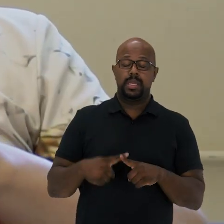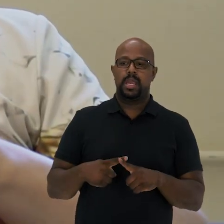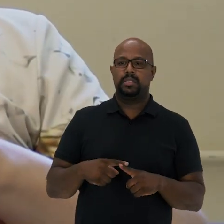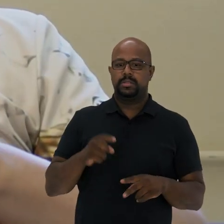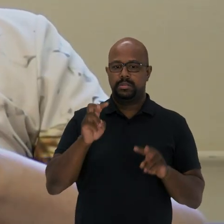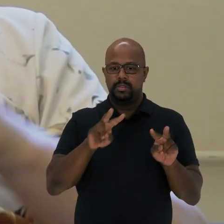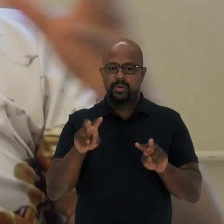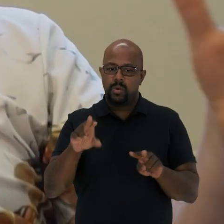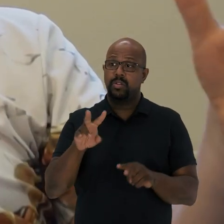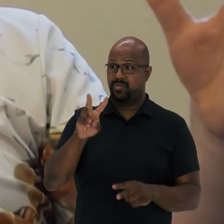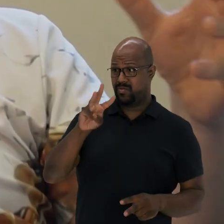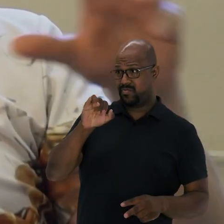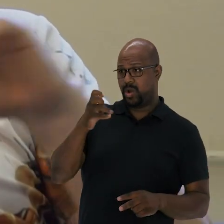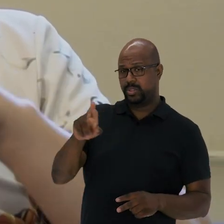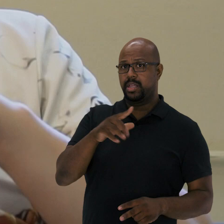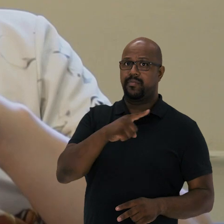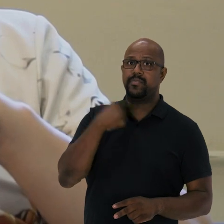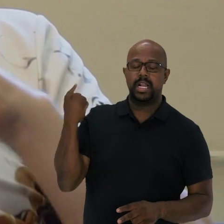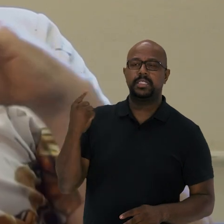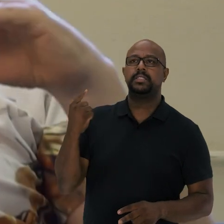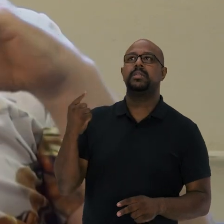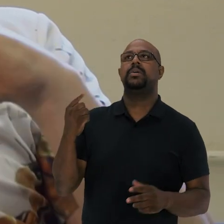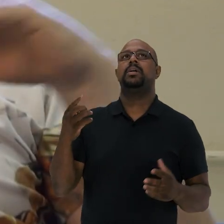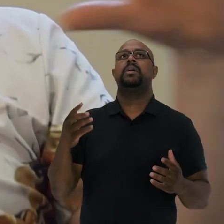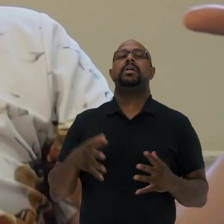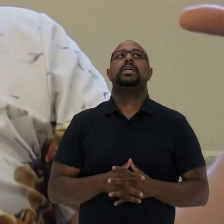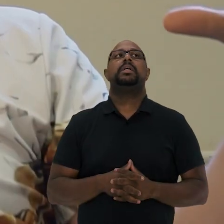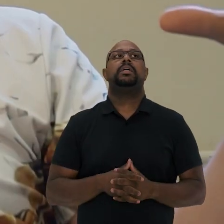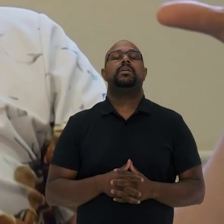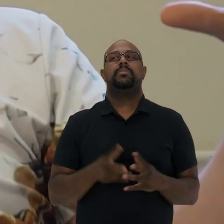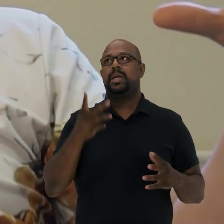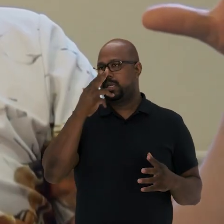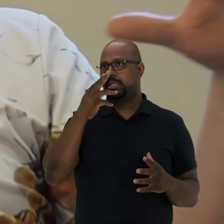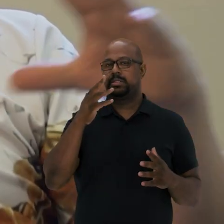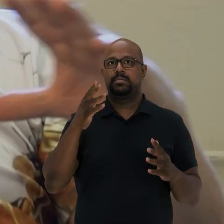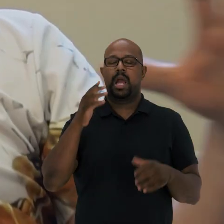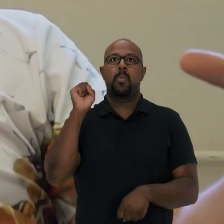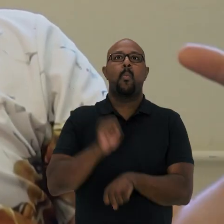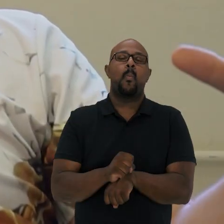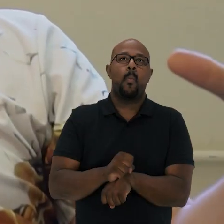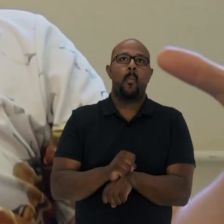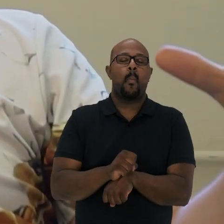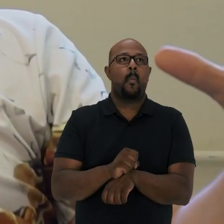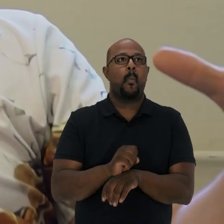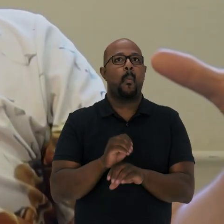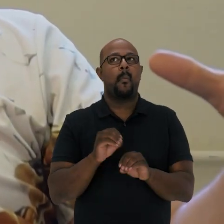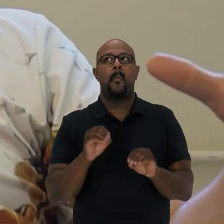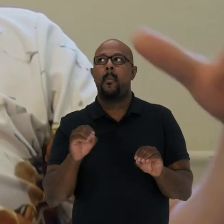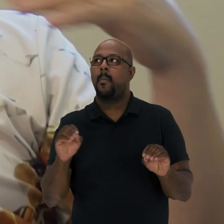então a gente viu, quando o Walter faleceu, simplesmente houve uma acefalia total para o